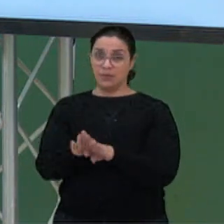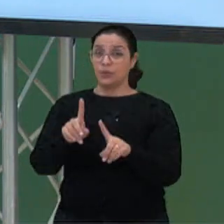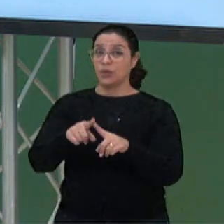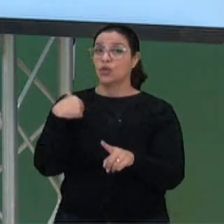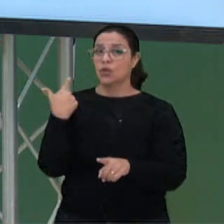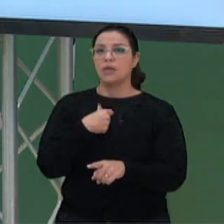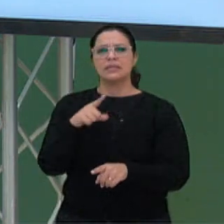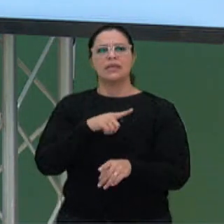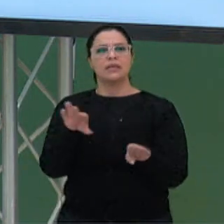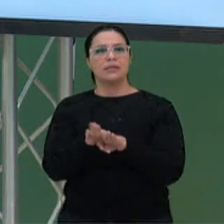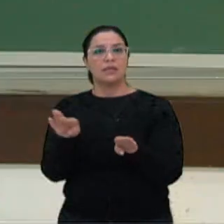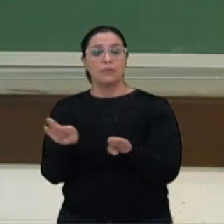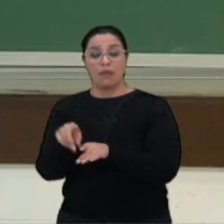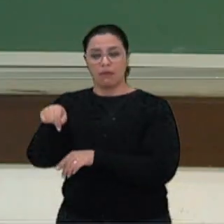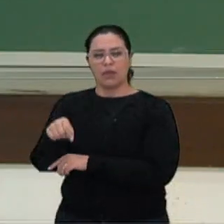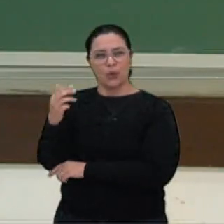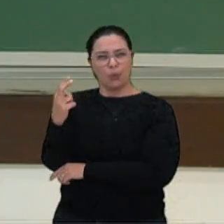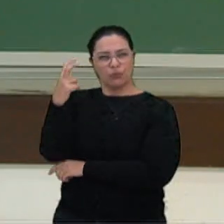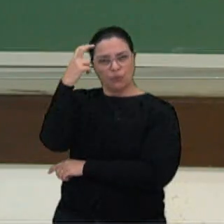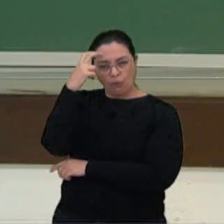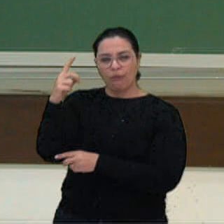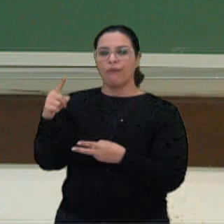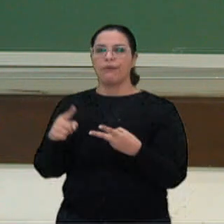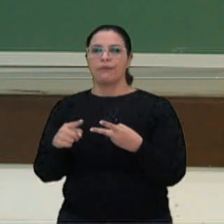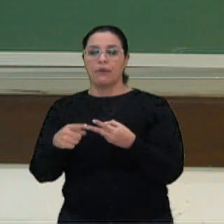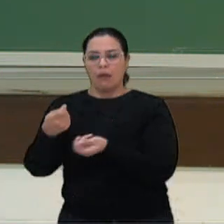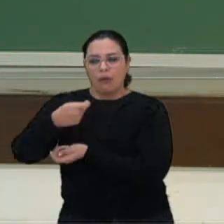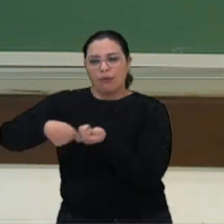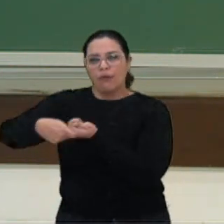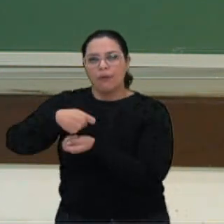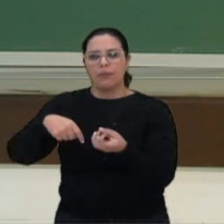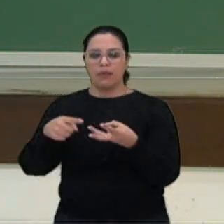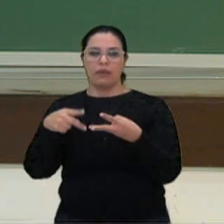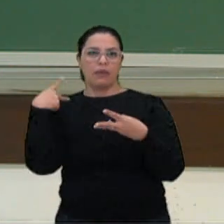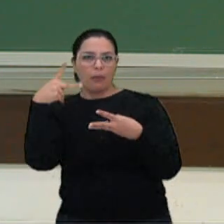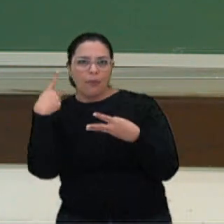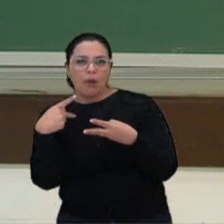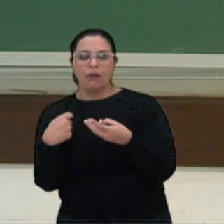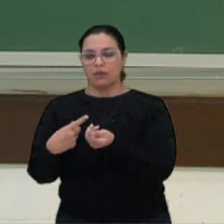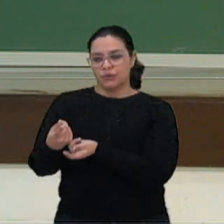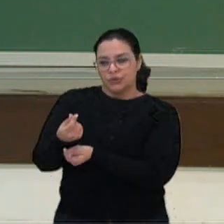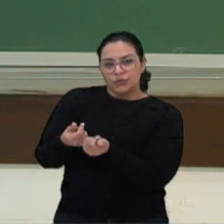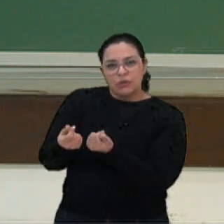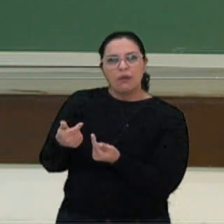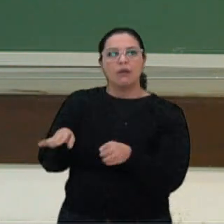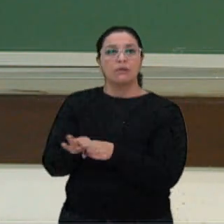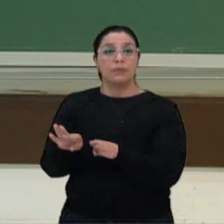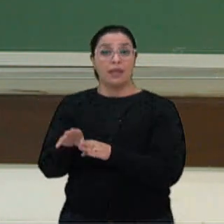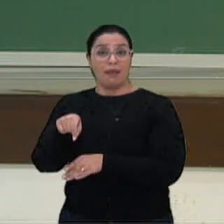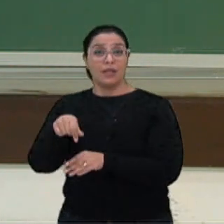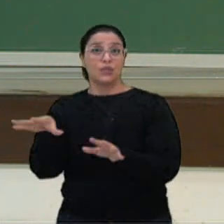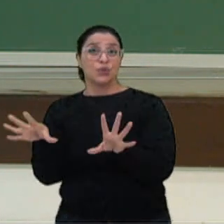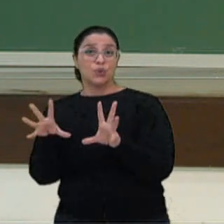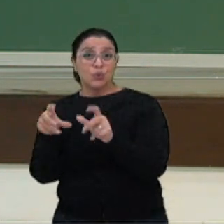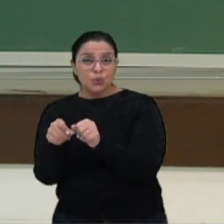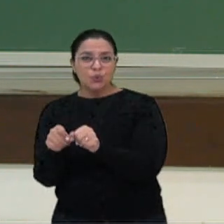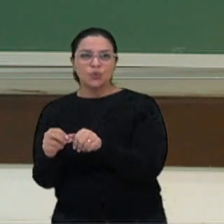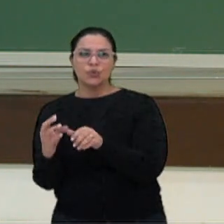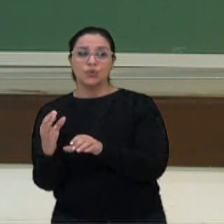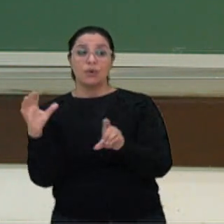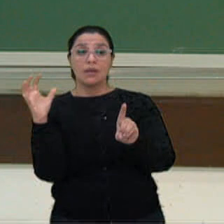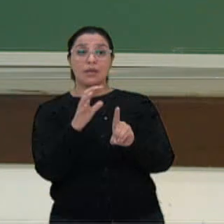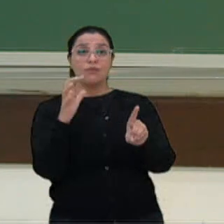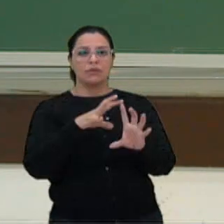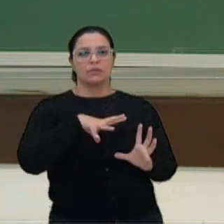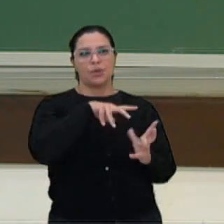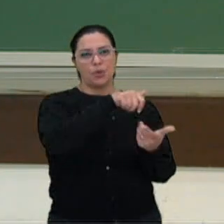vai ter ali centros culturais, econômico, político, financeiro, que vai dar as regras